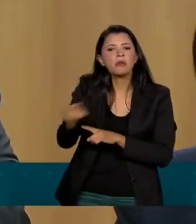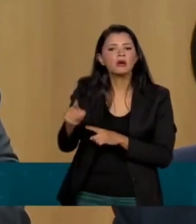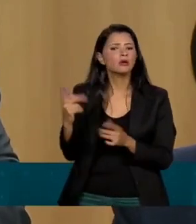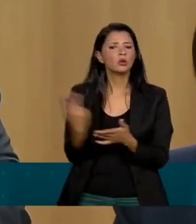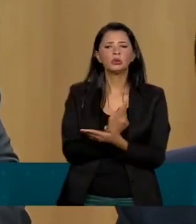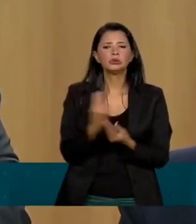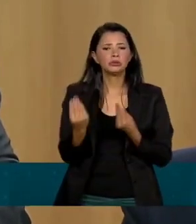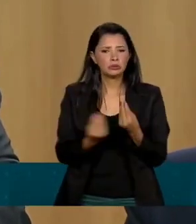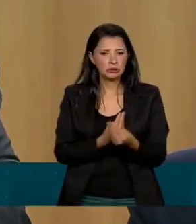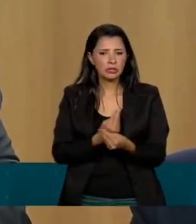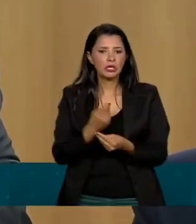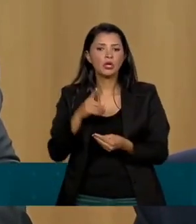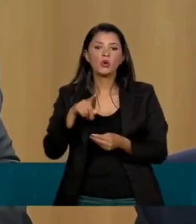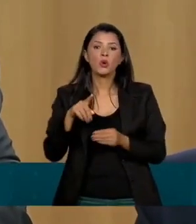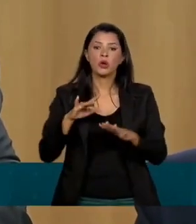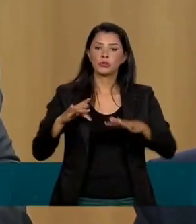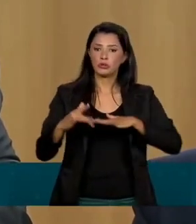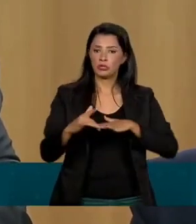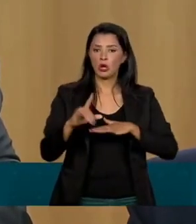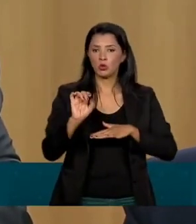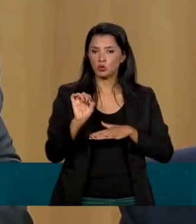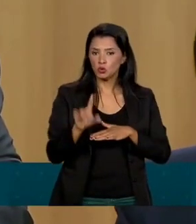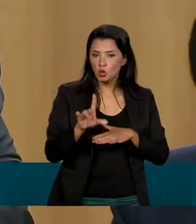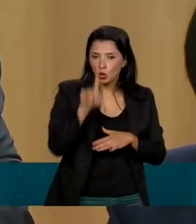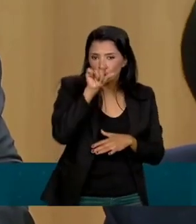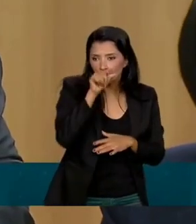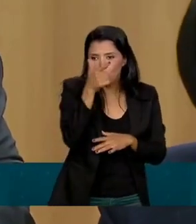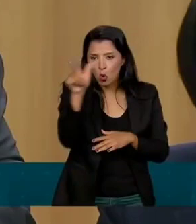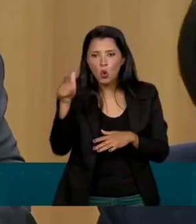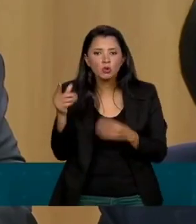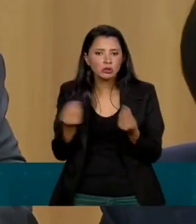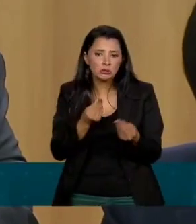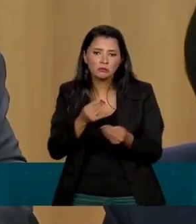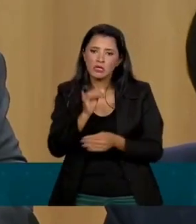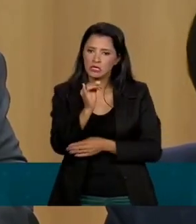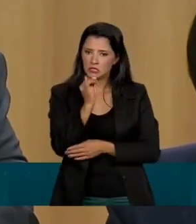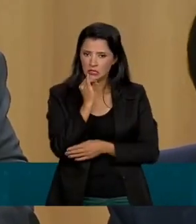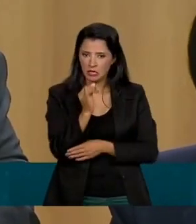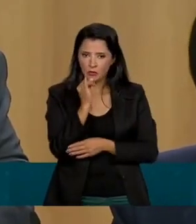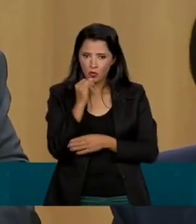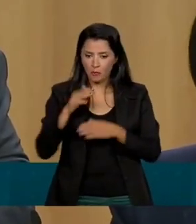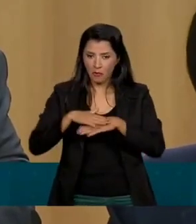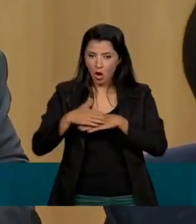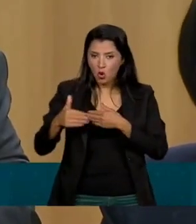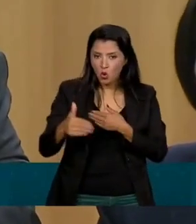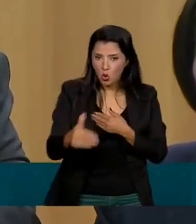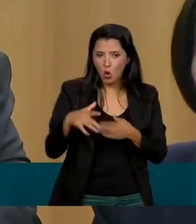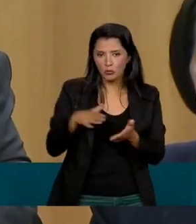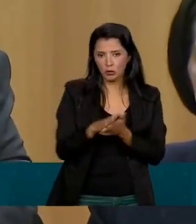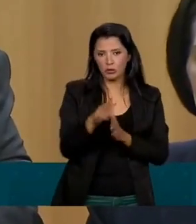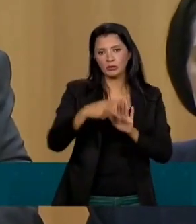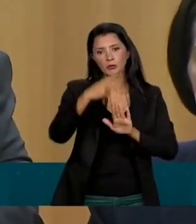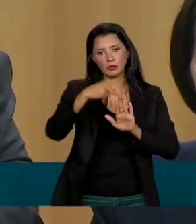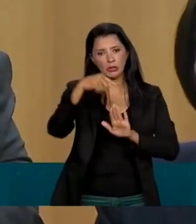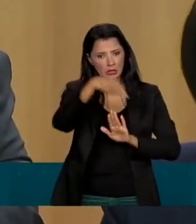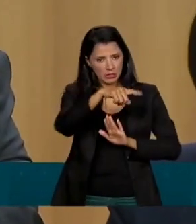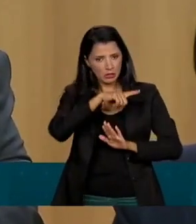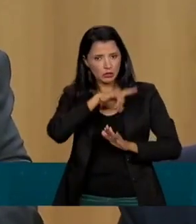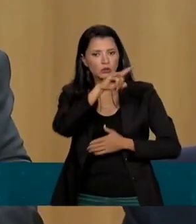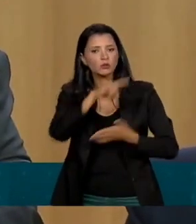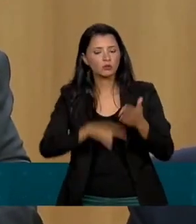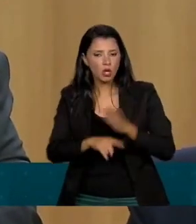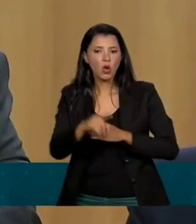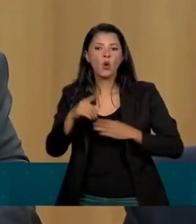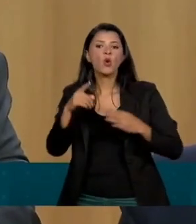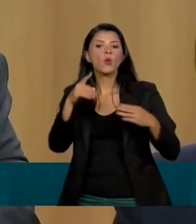acontecer com as redes sociais, não só o Twitter? Digamos que, a partir de agora, da publicação dessa portaria, o